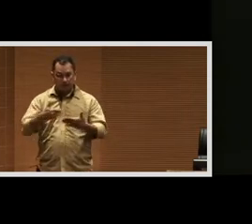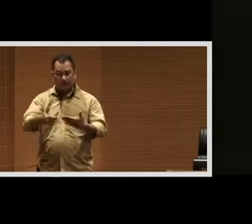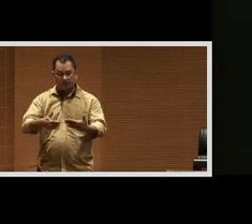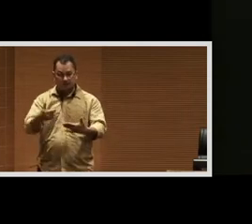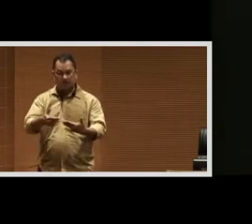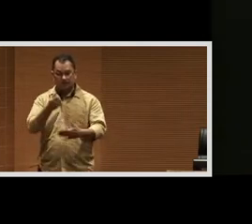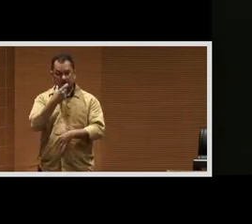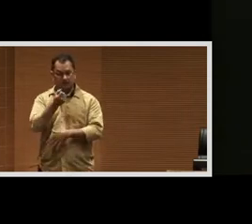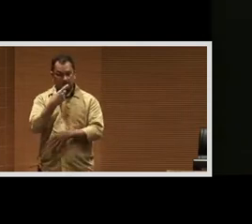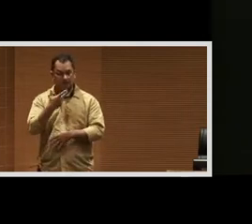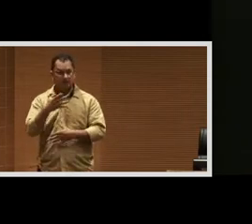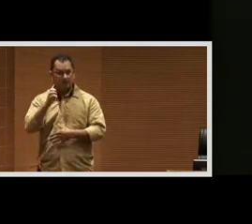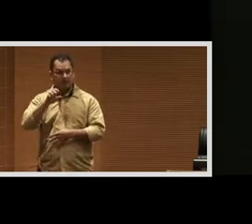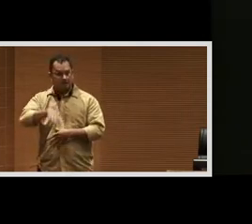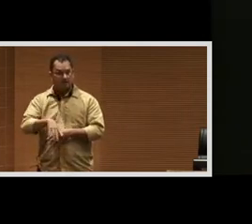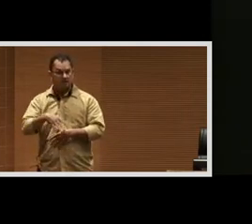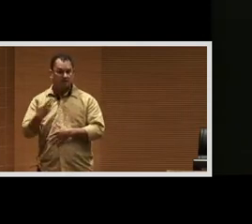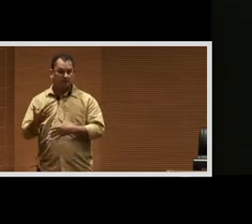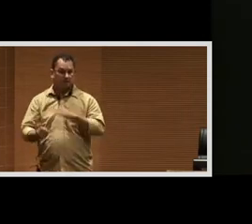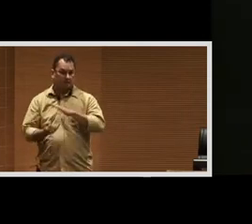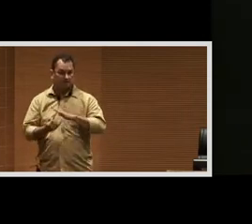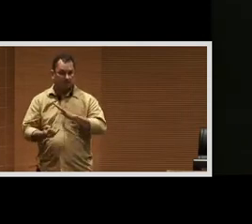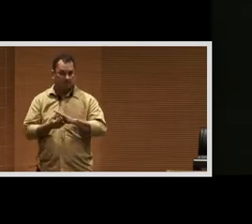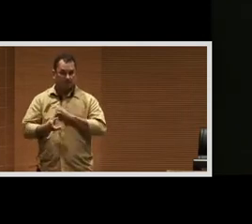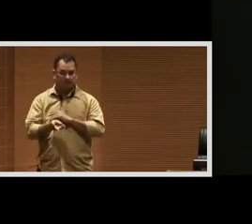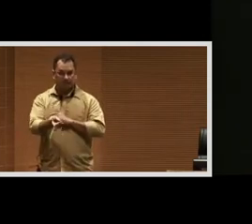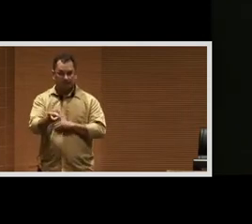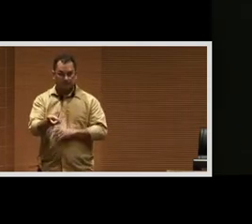uma institucionalização, sempre.